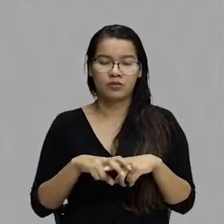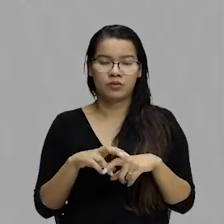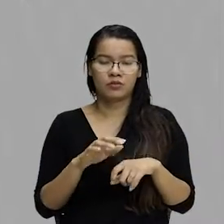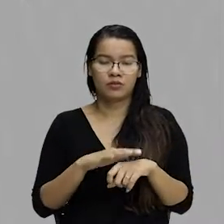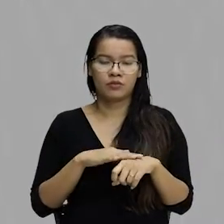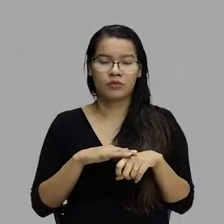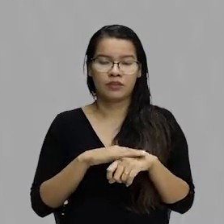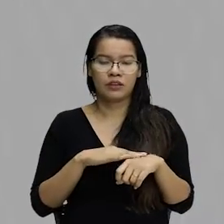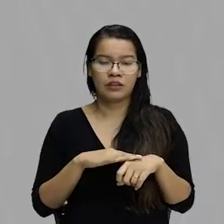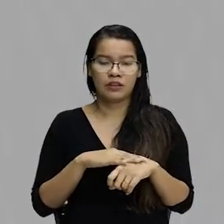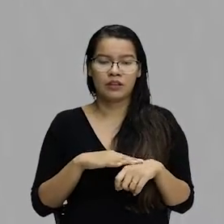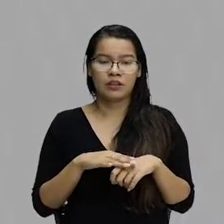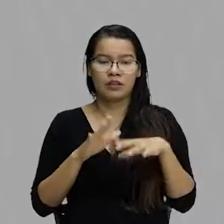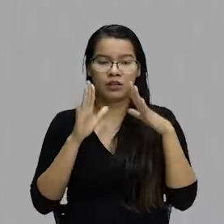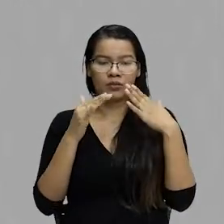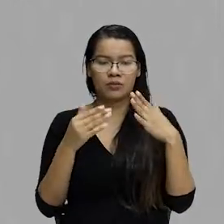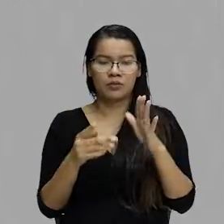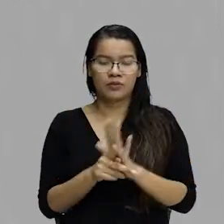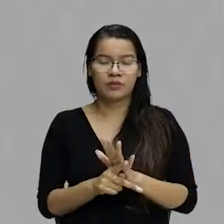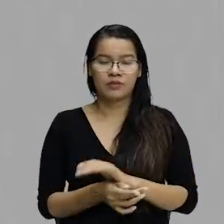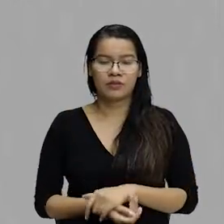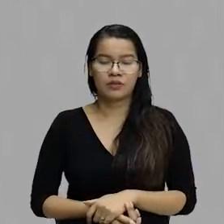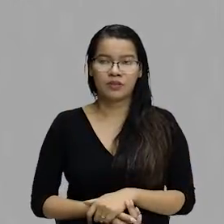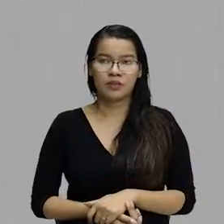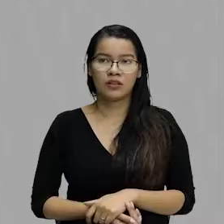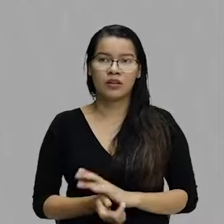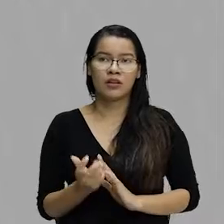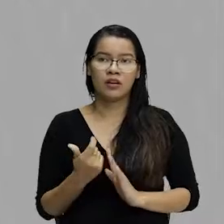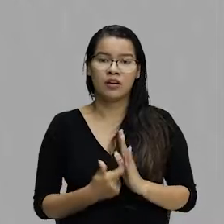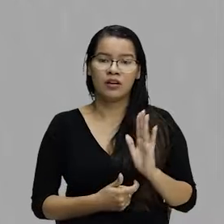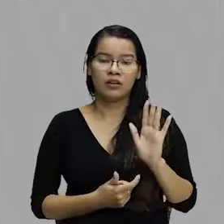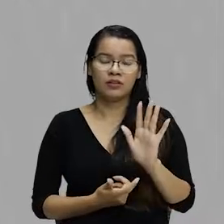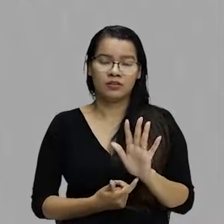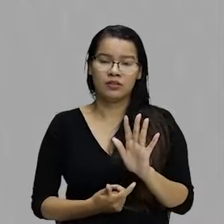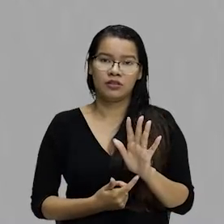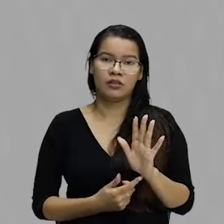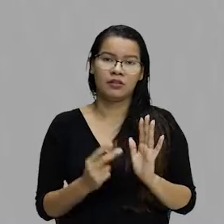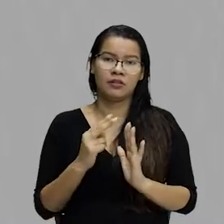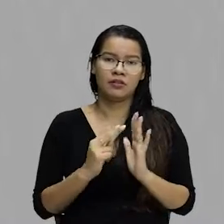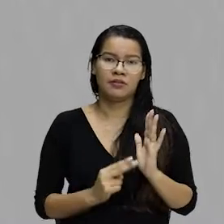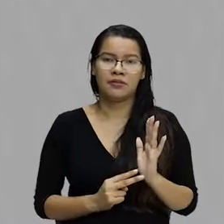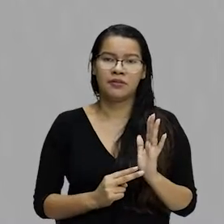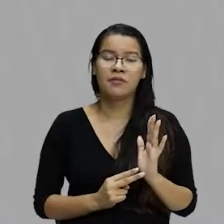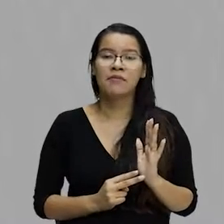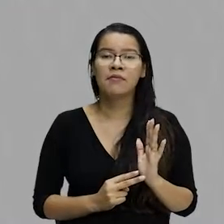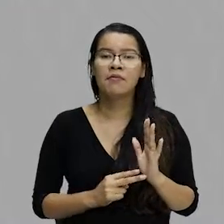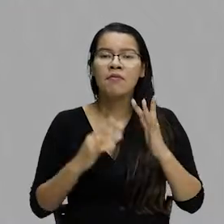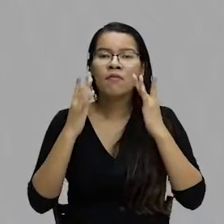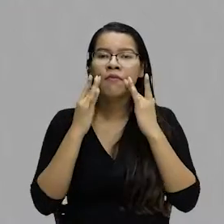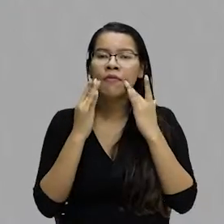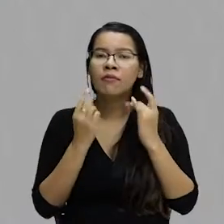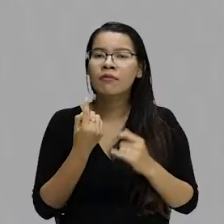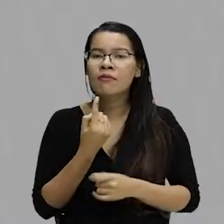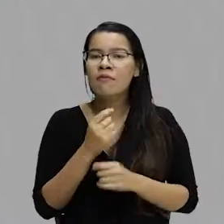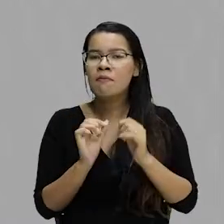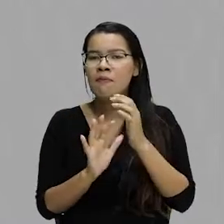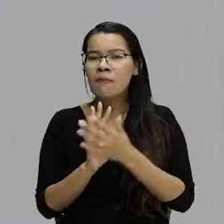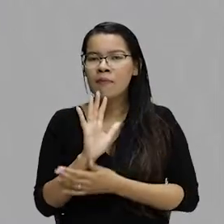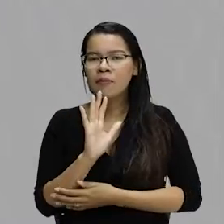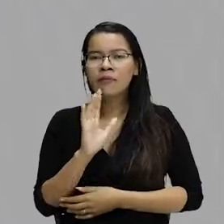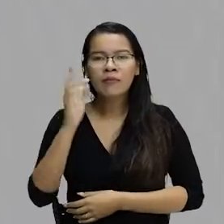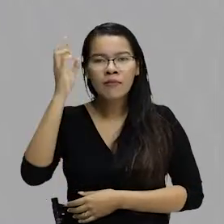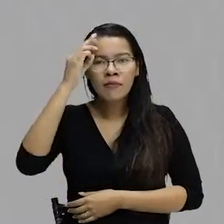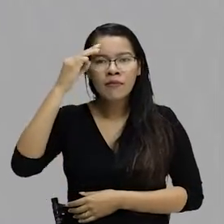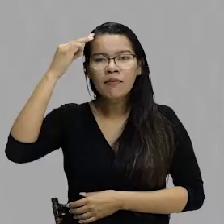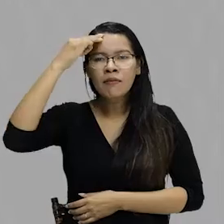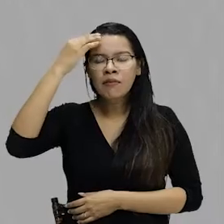são os próprios alvos. E ele fazia isso muito bem. E o texto vem na forma de leitura de texto teatral e há uma montagem mental da